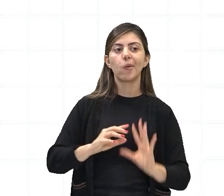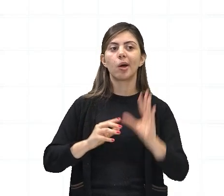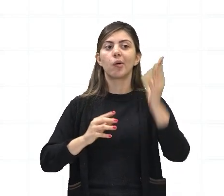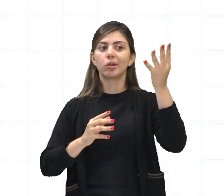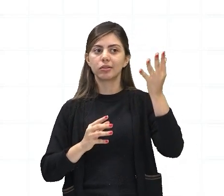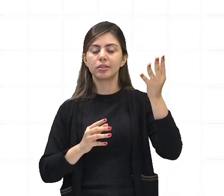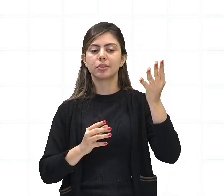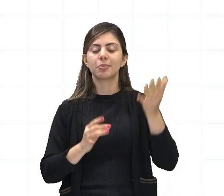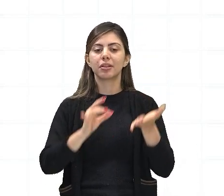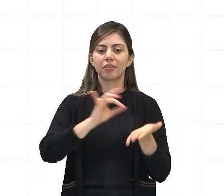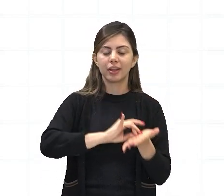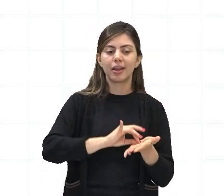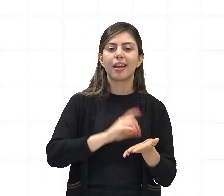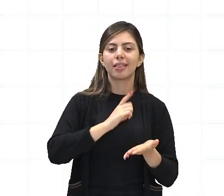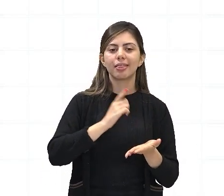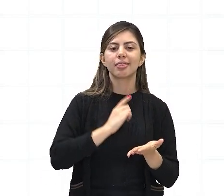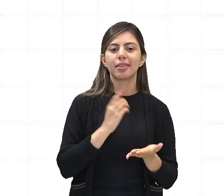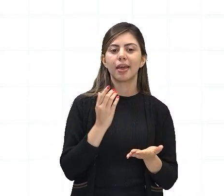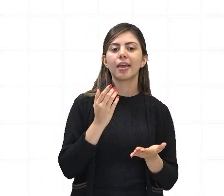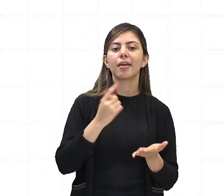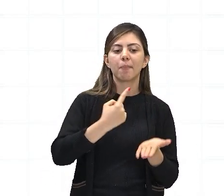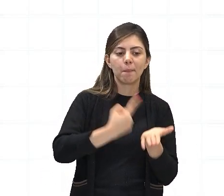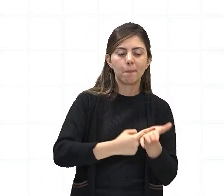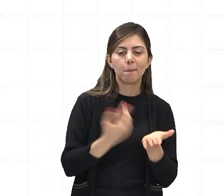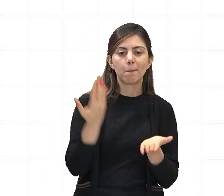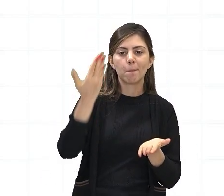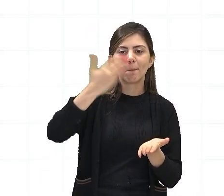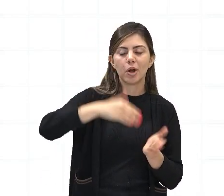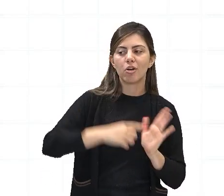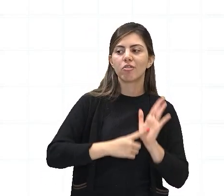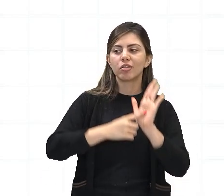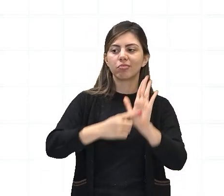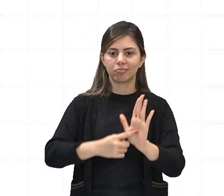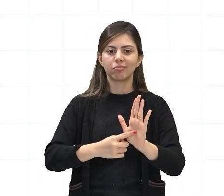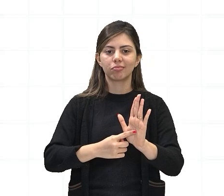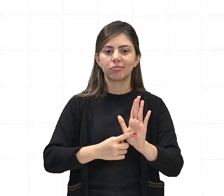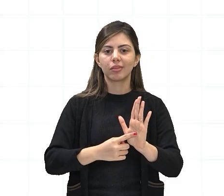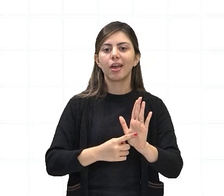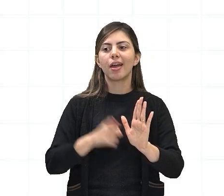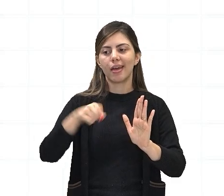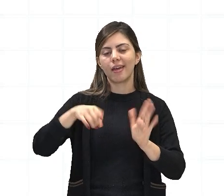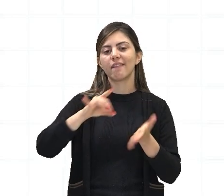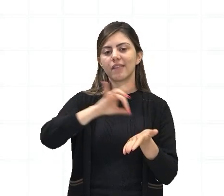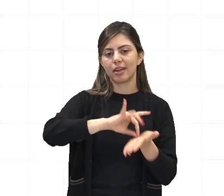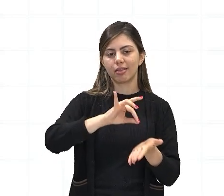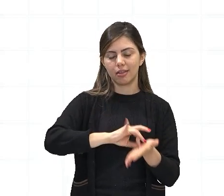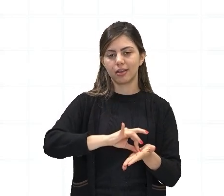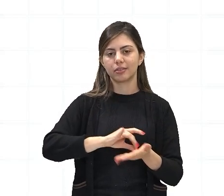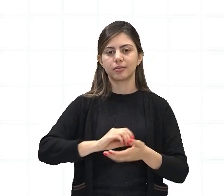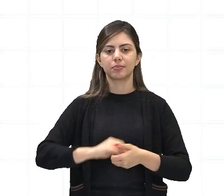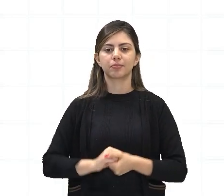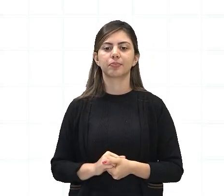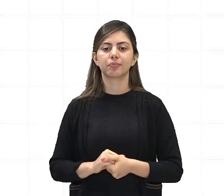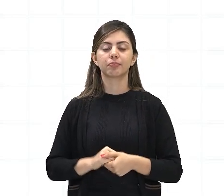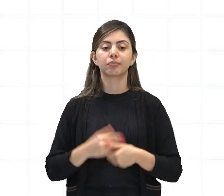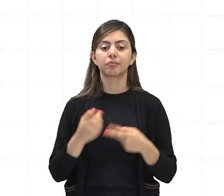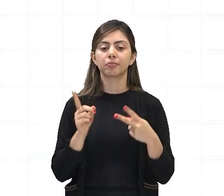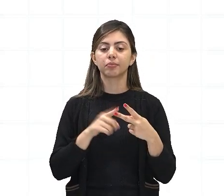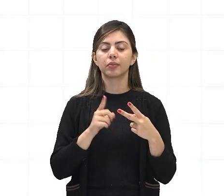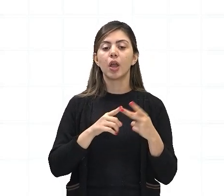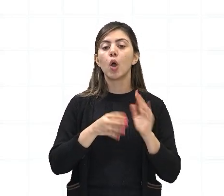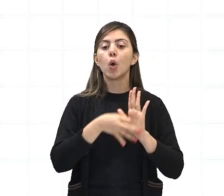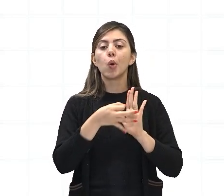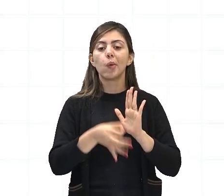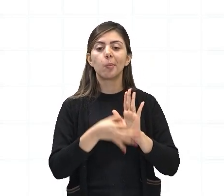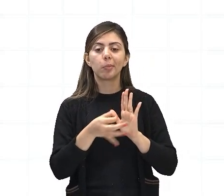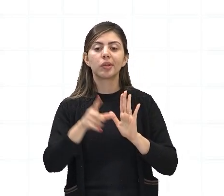é aquilo que acontece em decorrência de eventos exteriores, é algo que eu posso comprovar, que eu posso provar. E a opinião, de